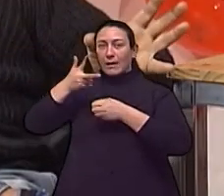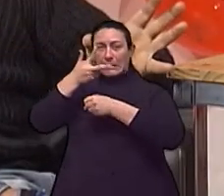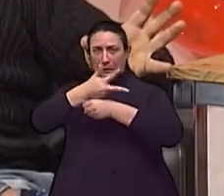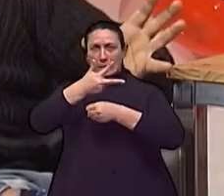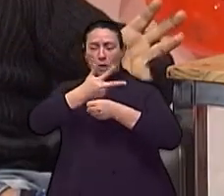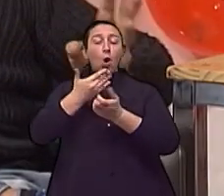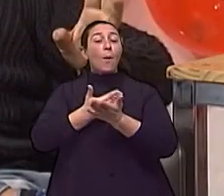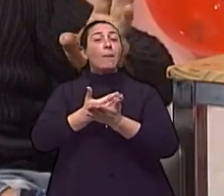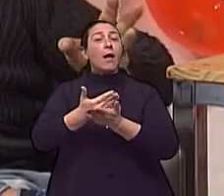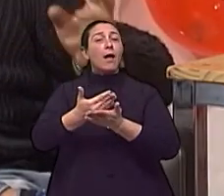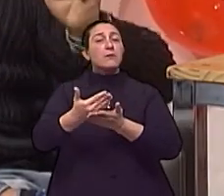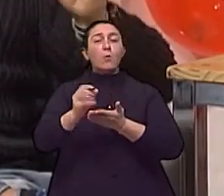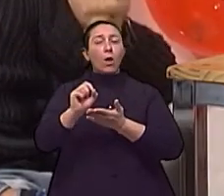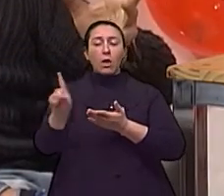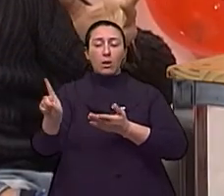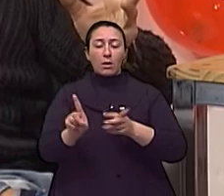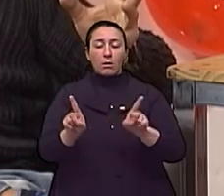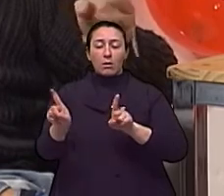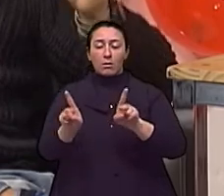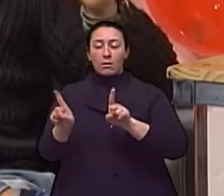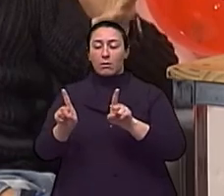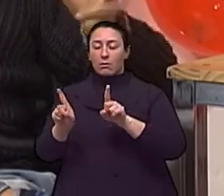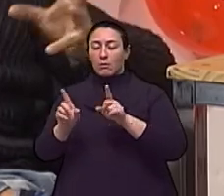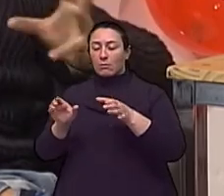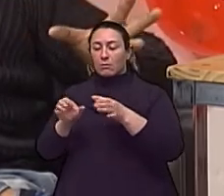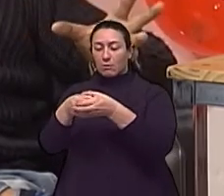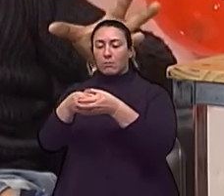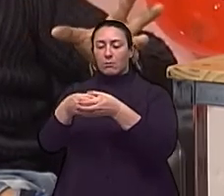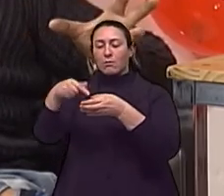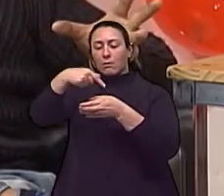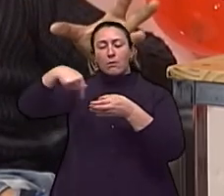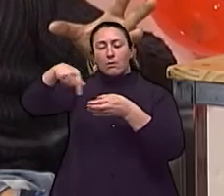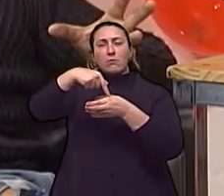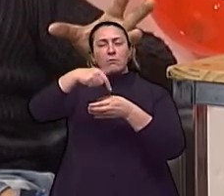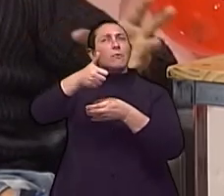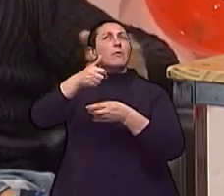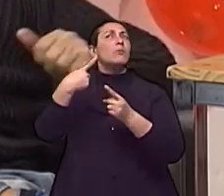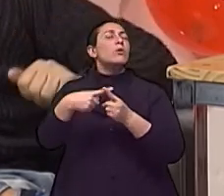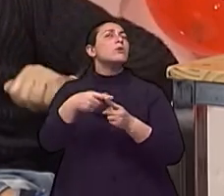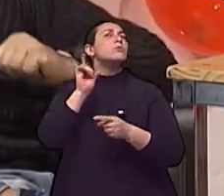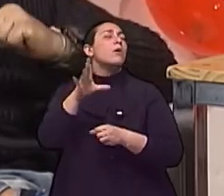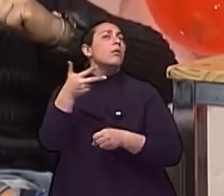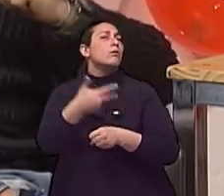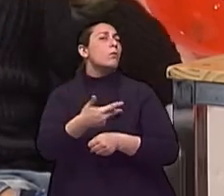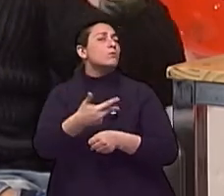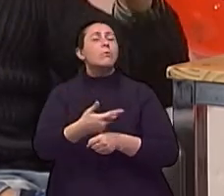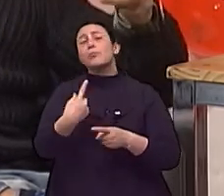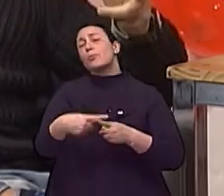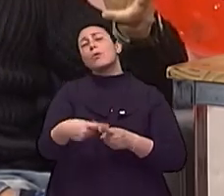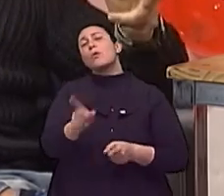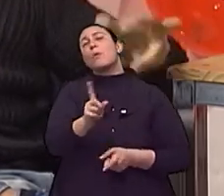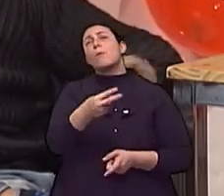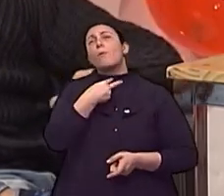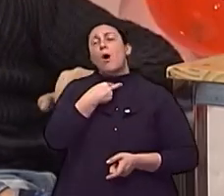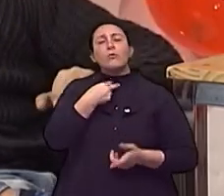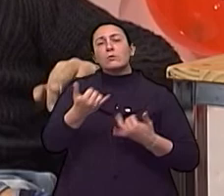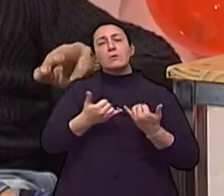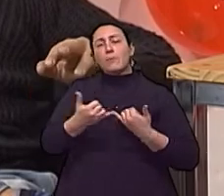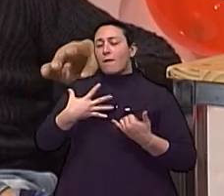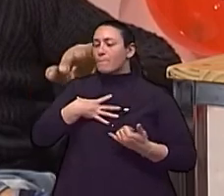começa a se reunir para plantar alguma coisa que bom mas por que que tem que ser só idosos Por que que não pode ter